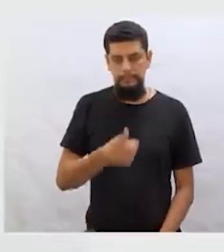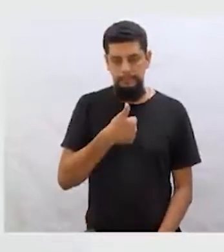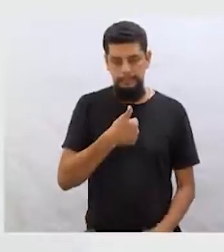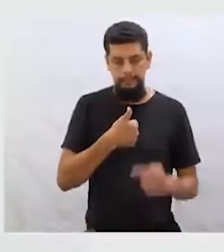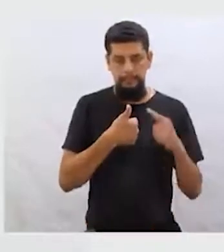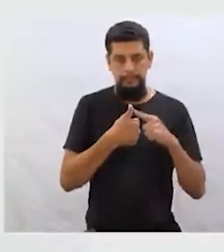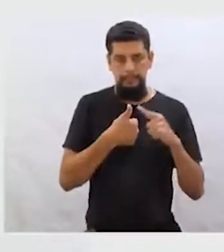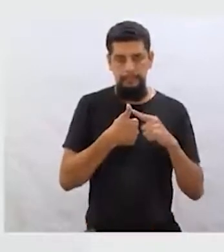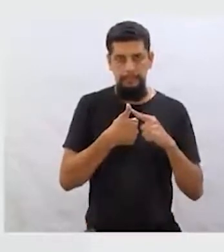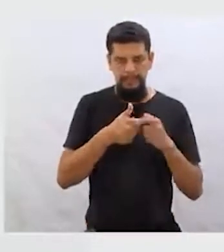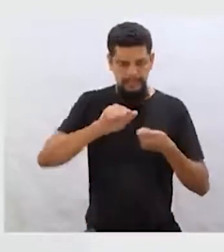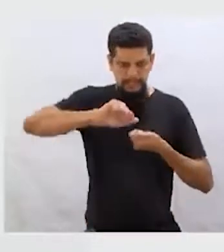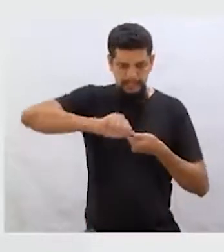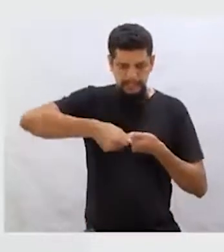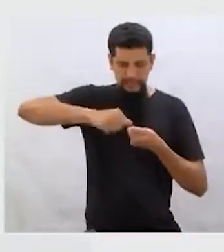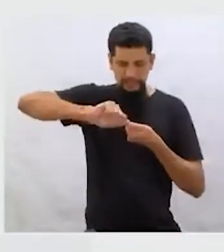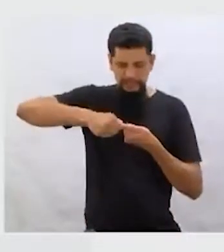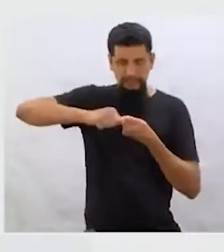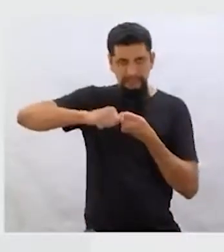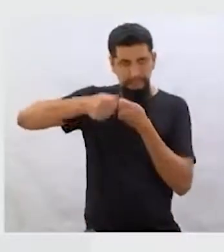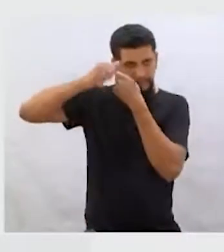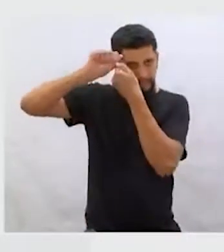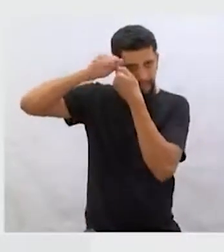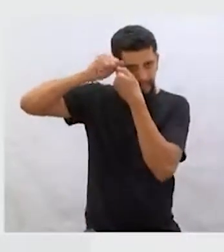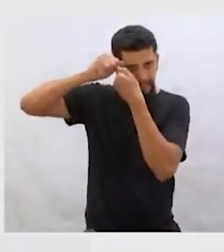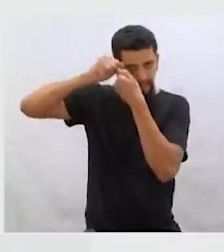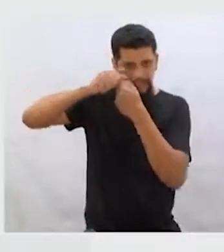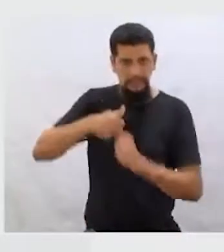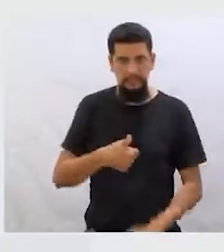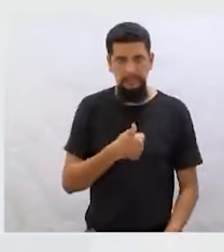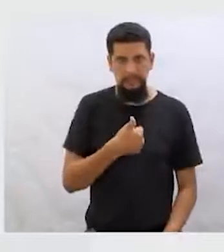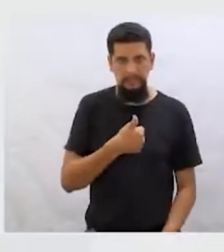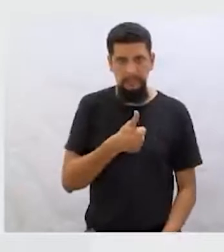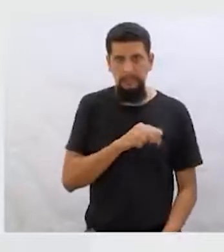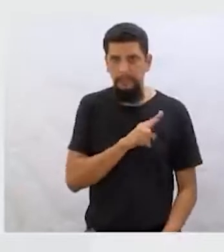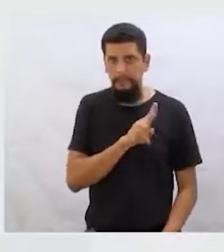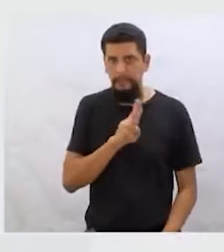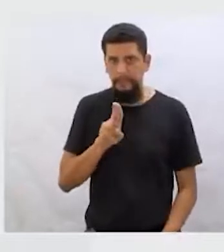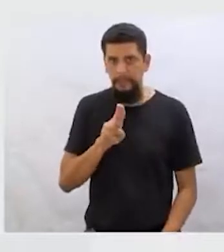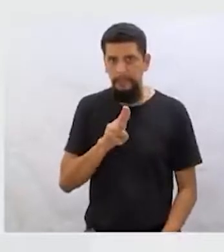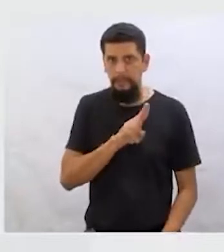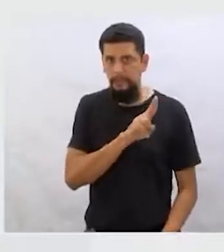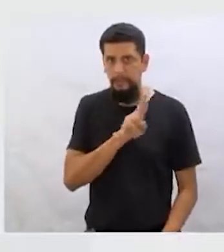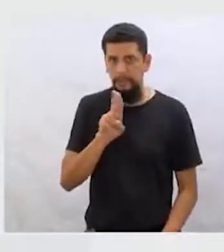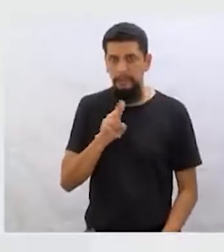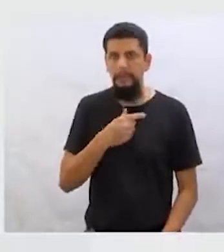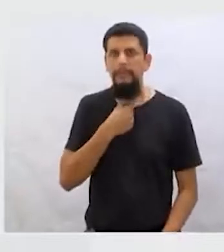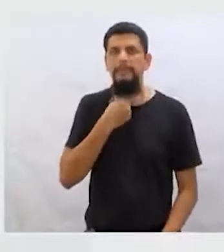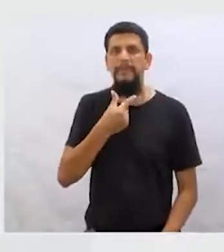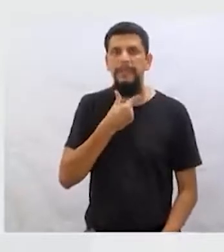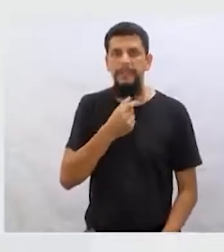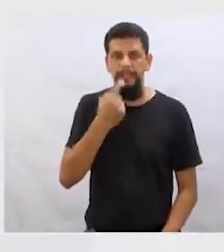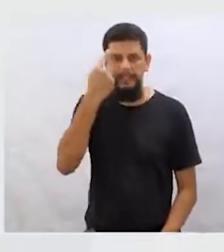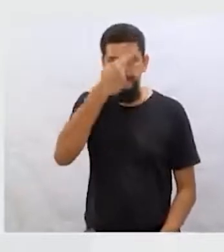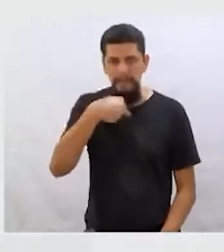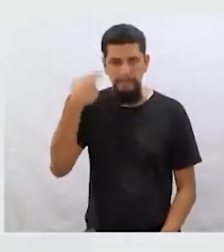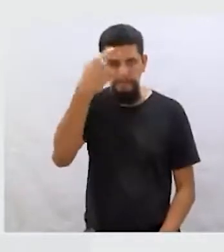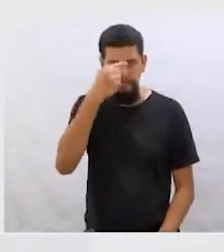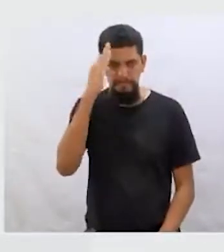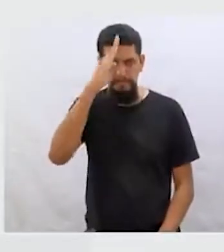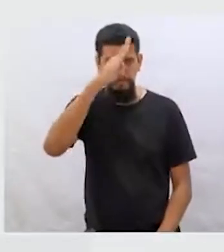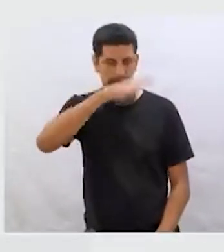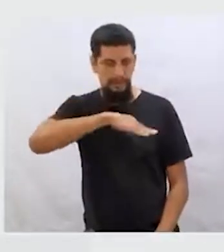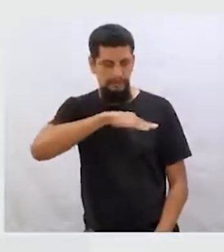E eu sou o mata-piolhos, falou o que tinha nome, voz e carinha de vilão.